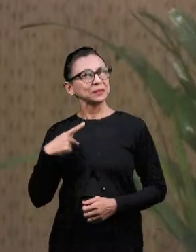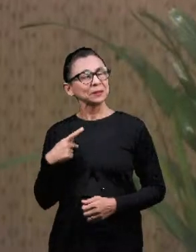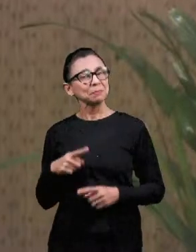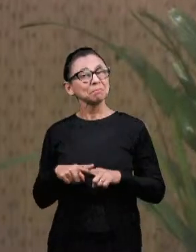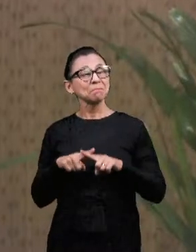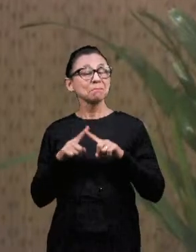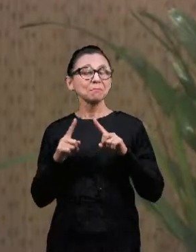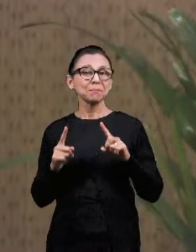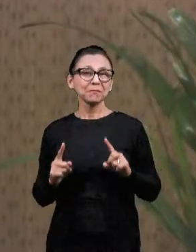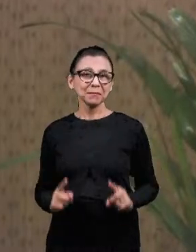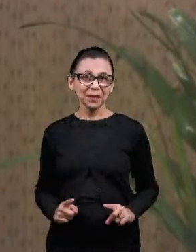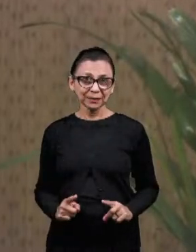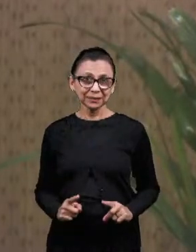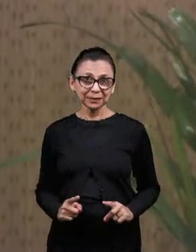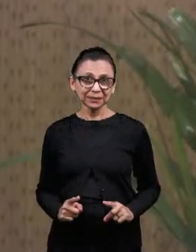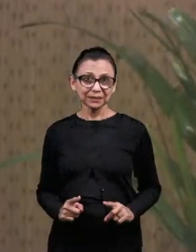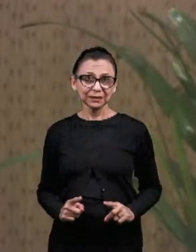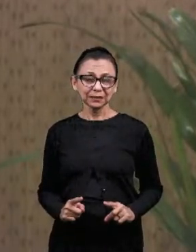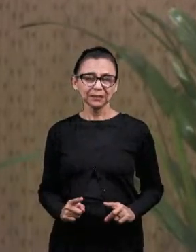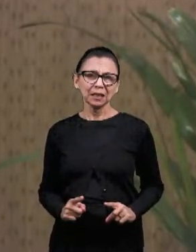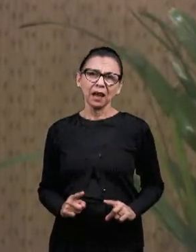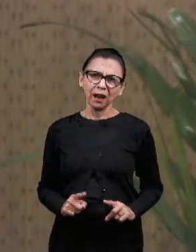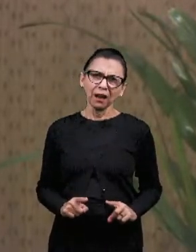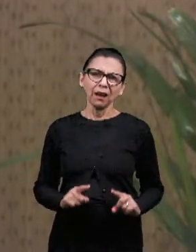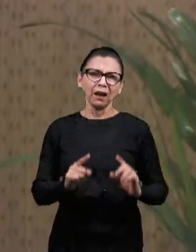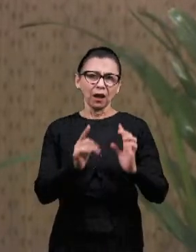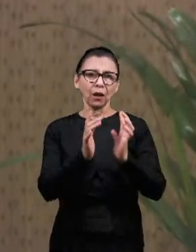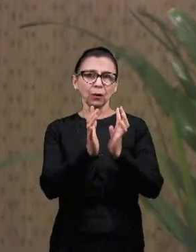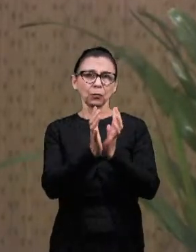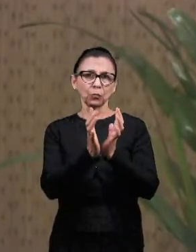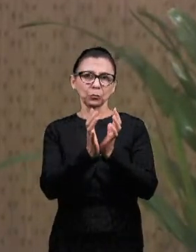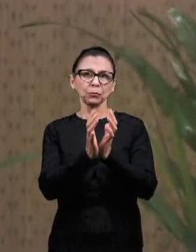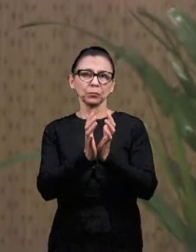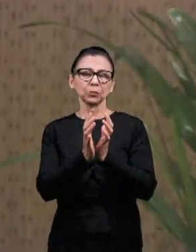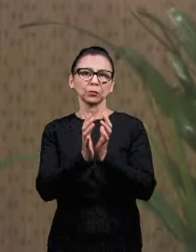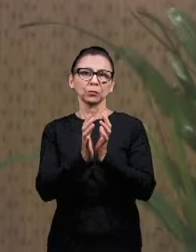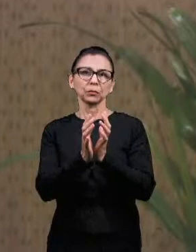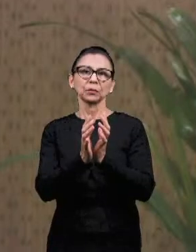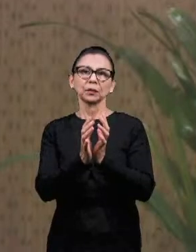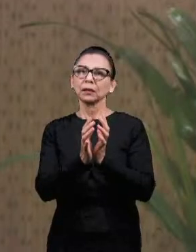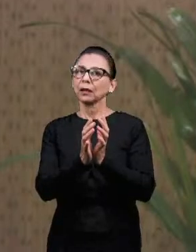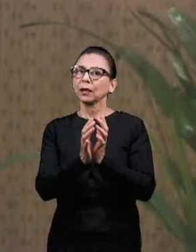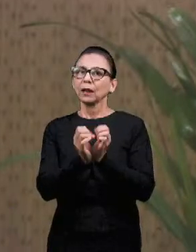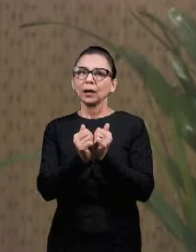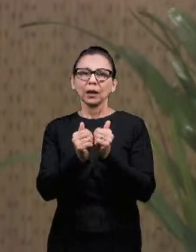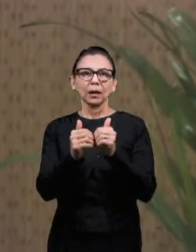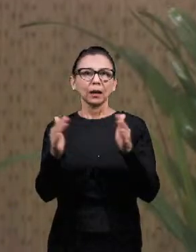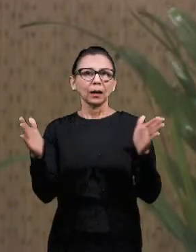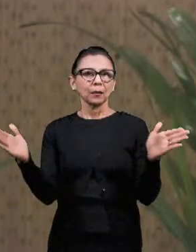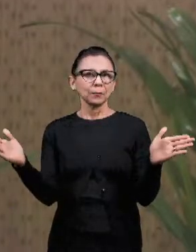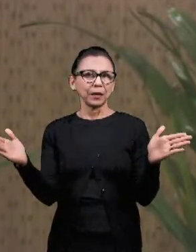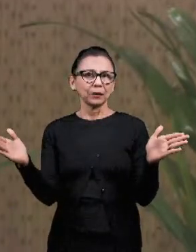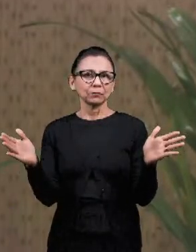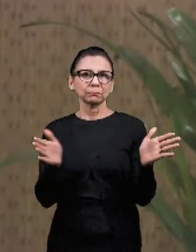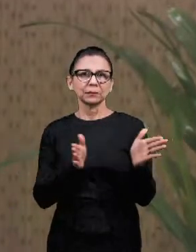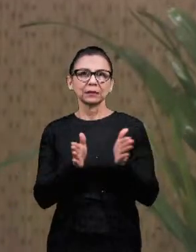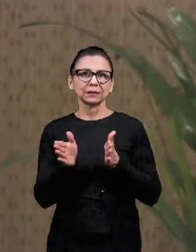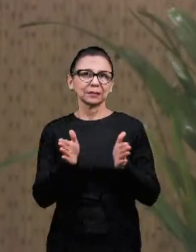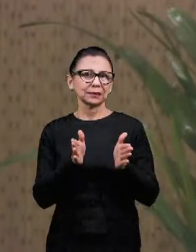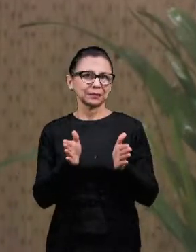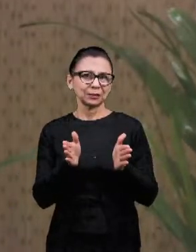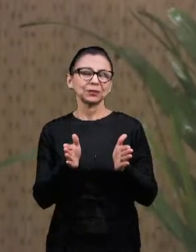ser direcionado para este grupo em especial da igreja, ele está aberto e acessível e,